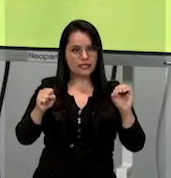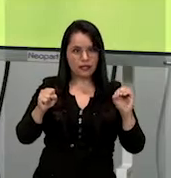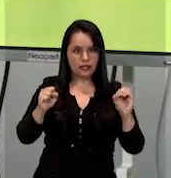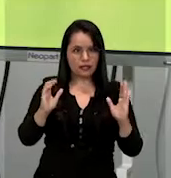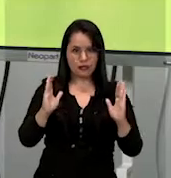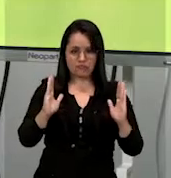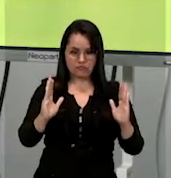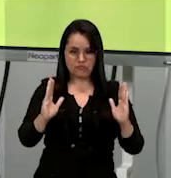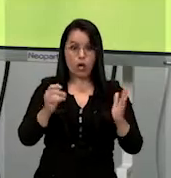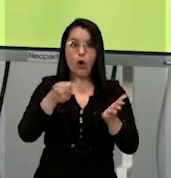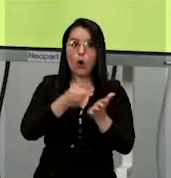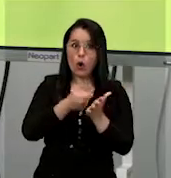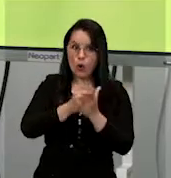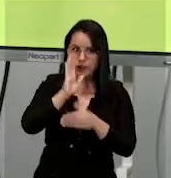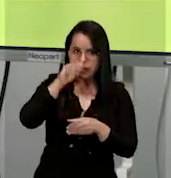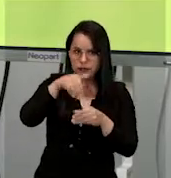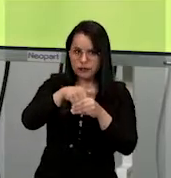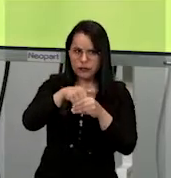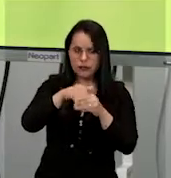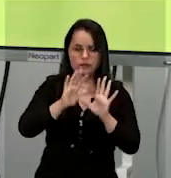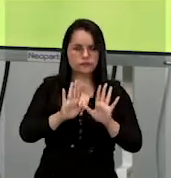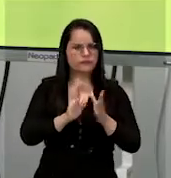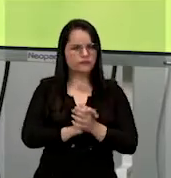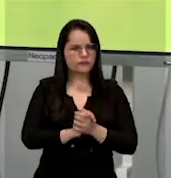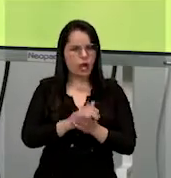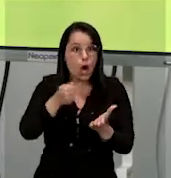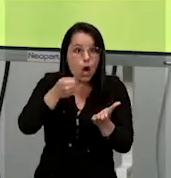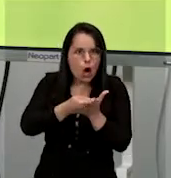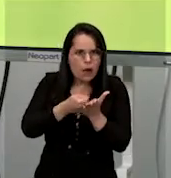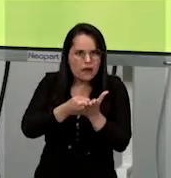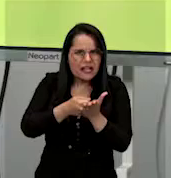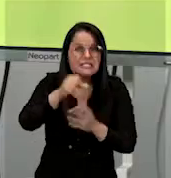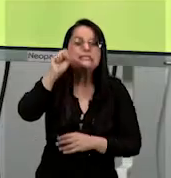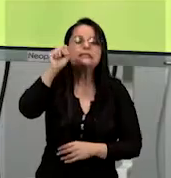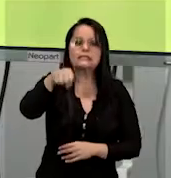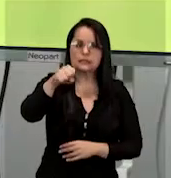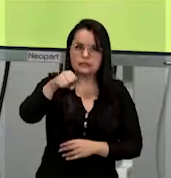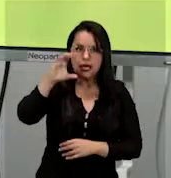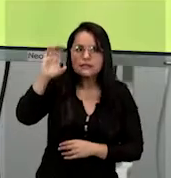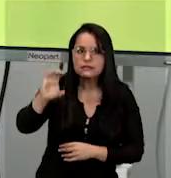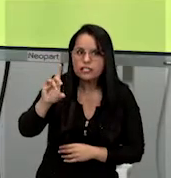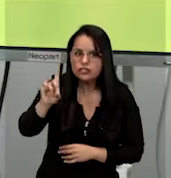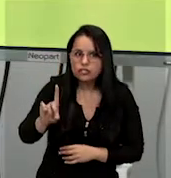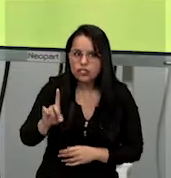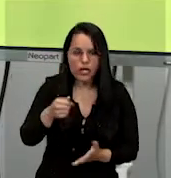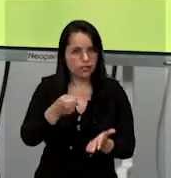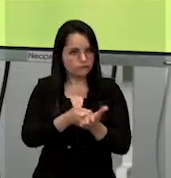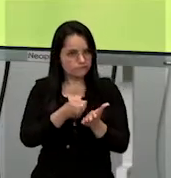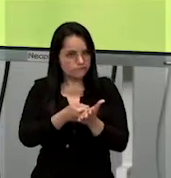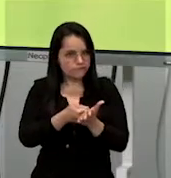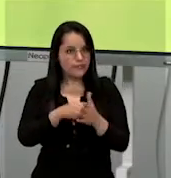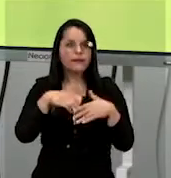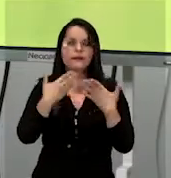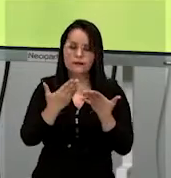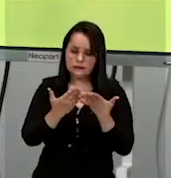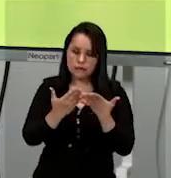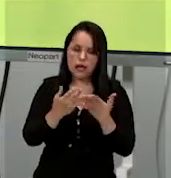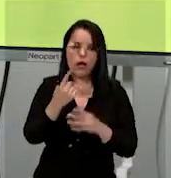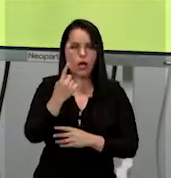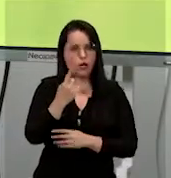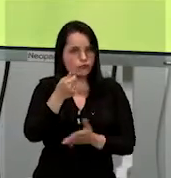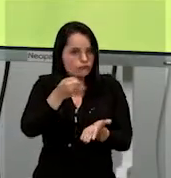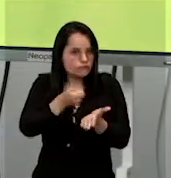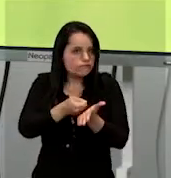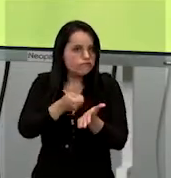anos são obrigadas a votar. Aí você fala, obrigada? Sim, o cidadão não tem direitos e deveres? Então, essa é uma das partes